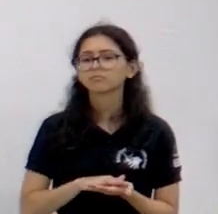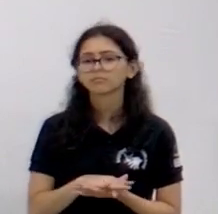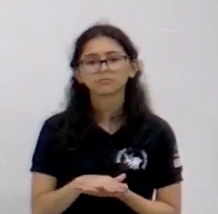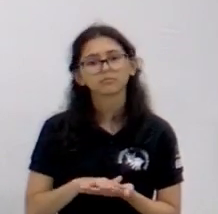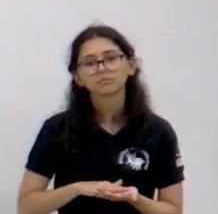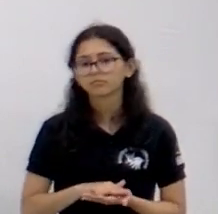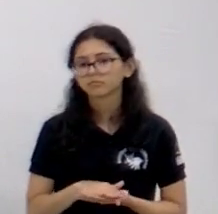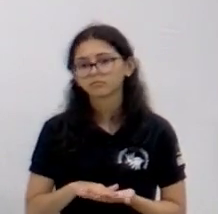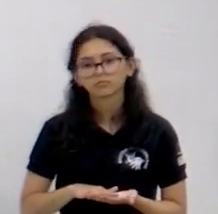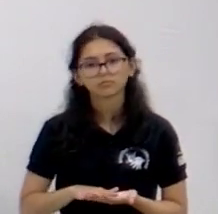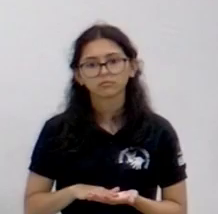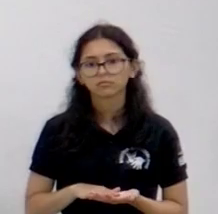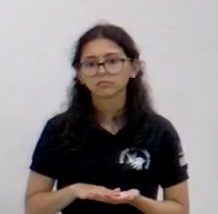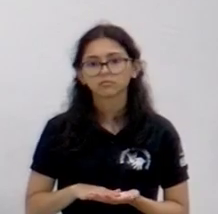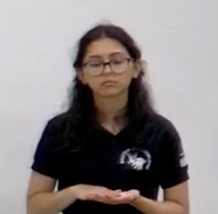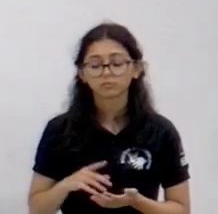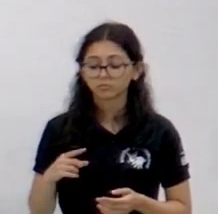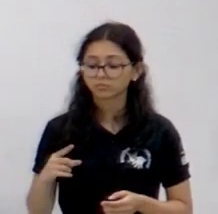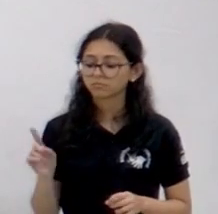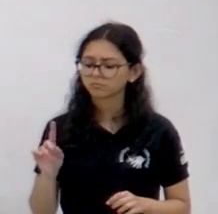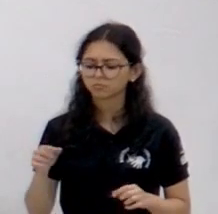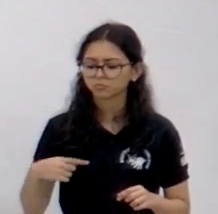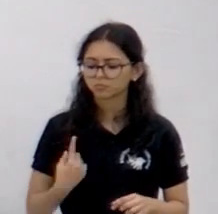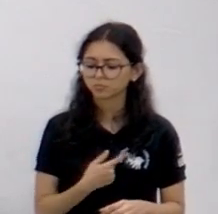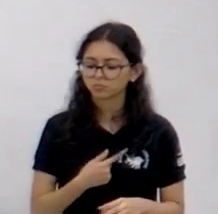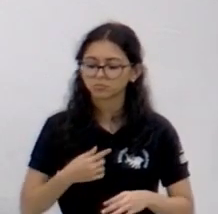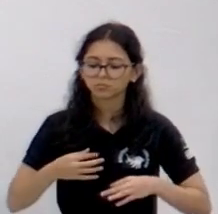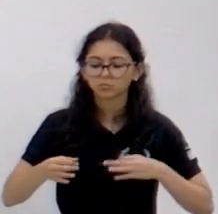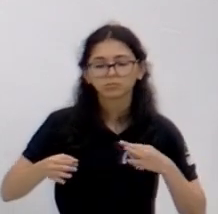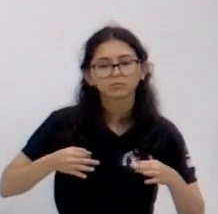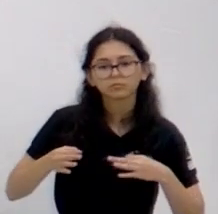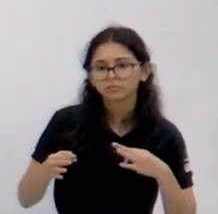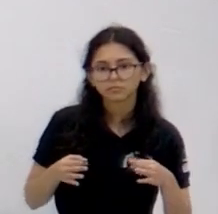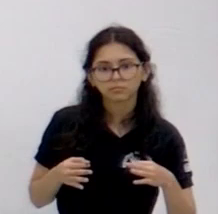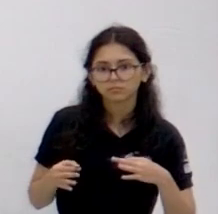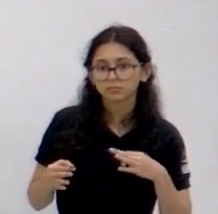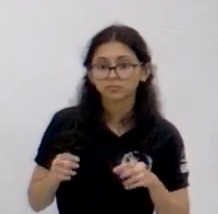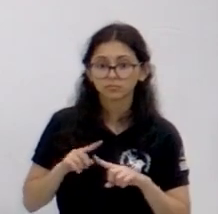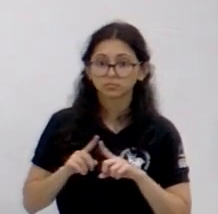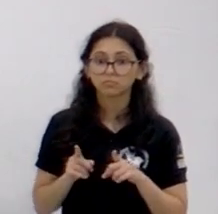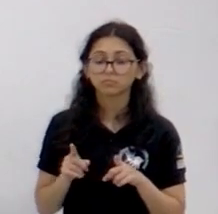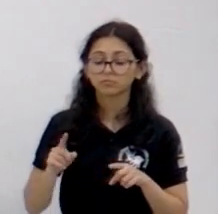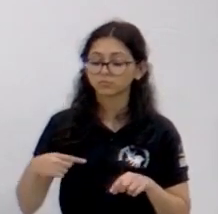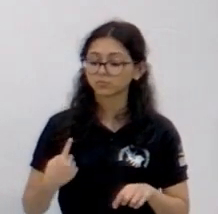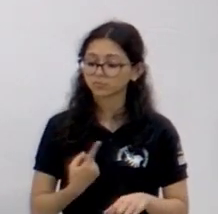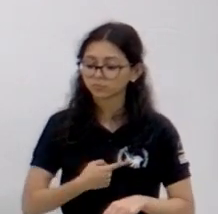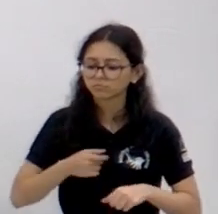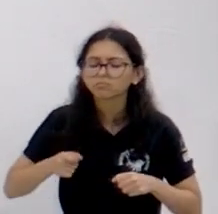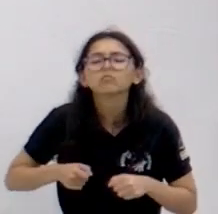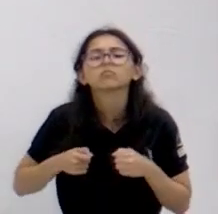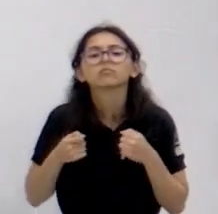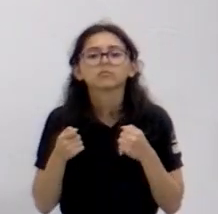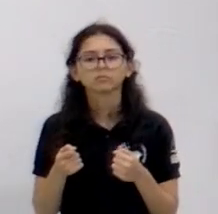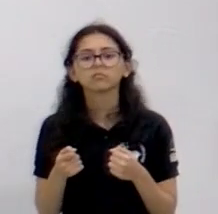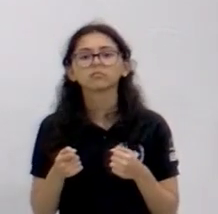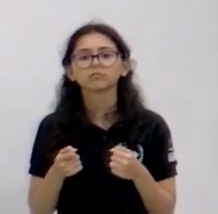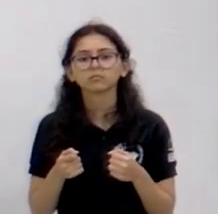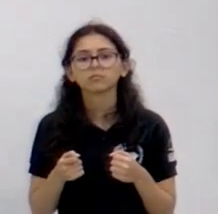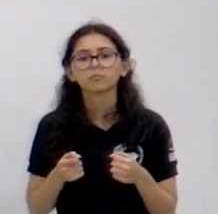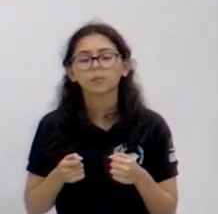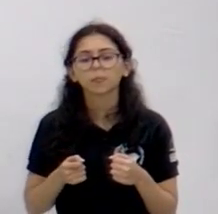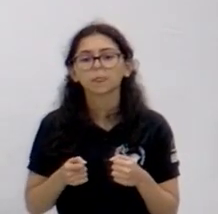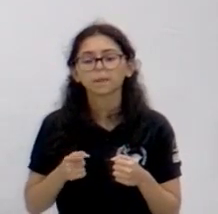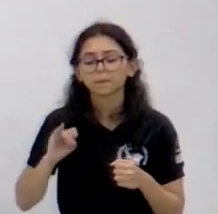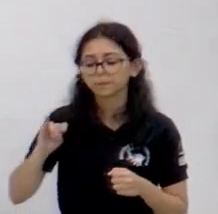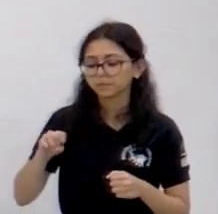vitória, mas o Senhor precisa da nossa coragem. Quantas vezes lá no capítulo 1 de Josué,